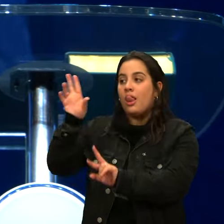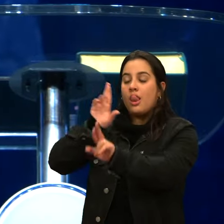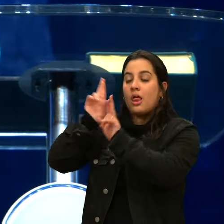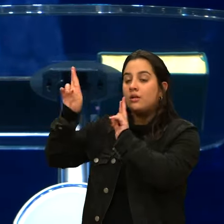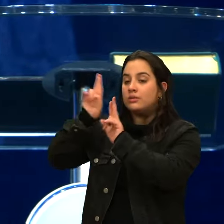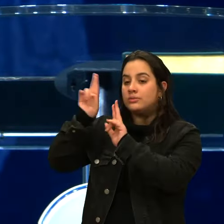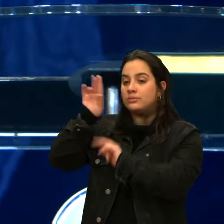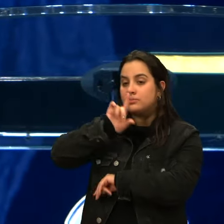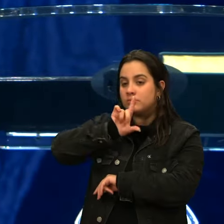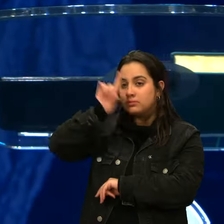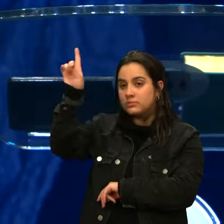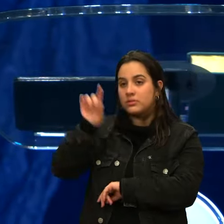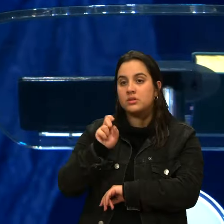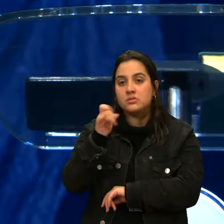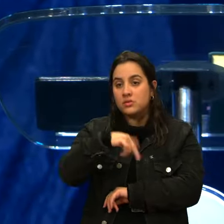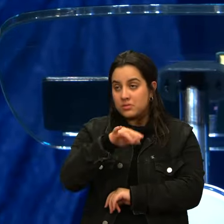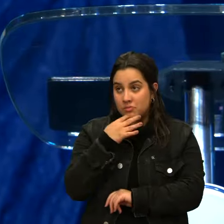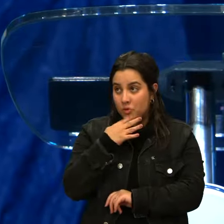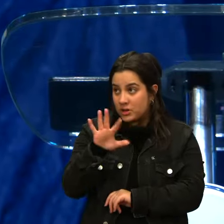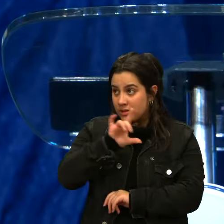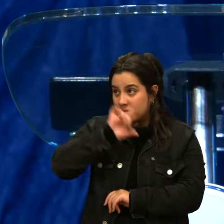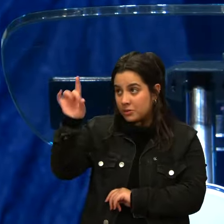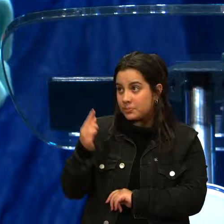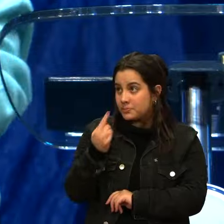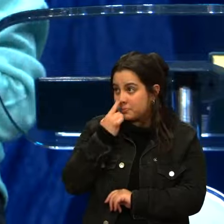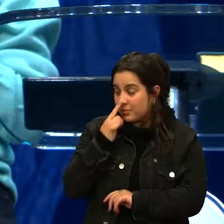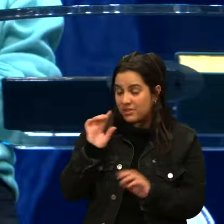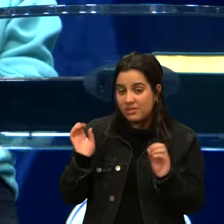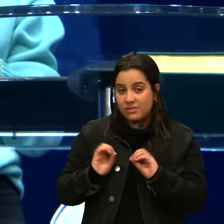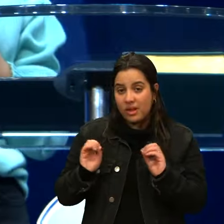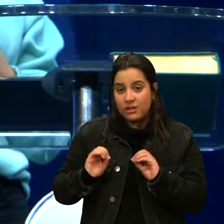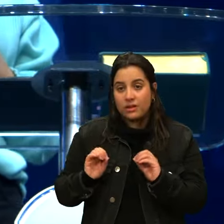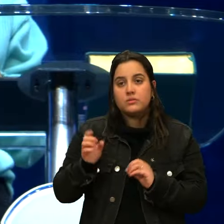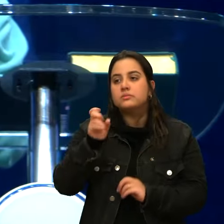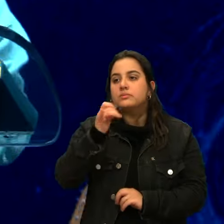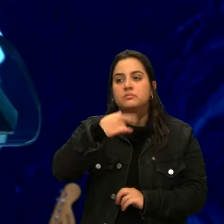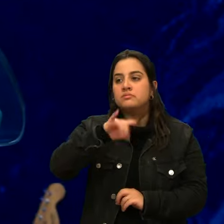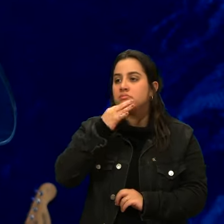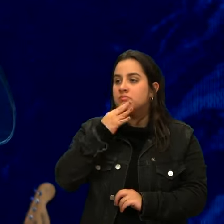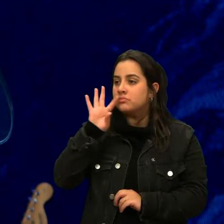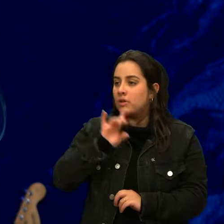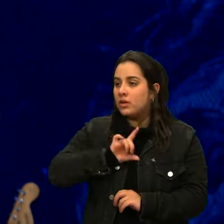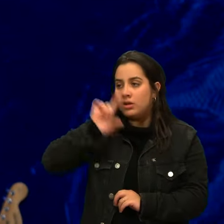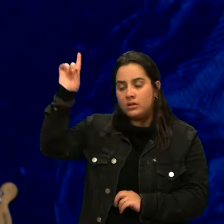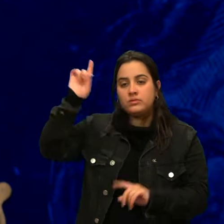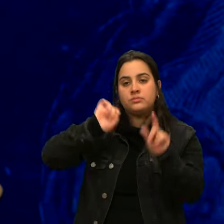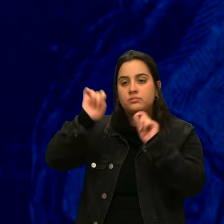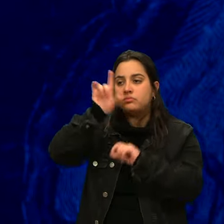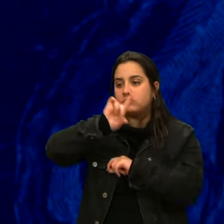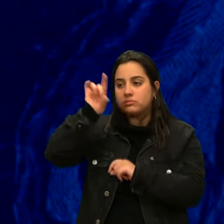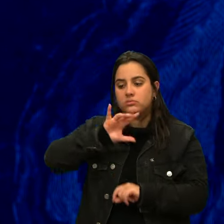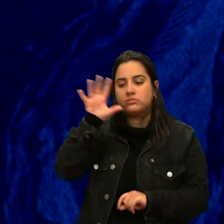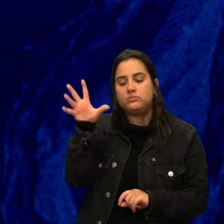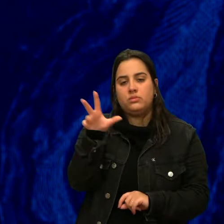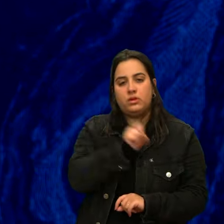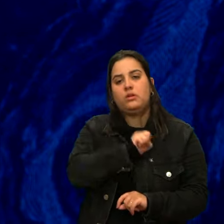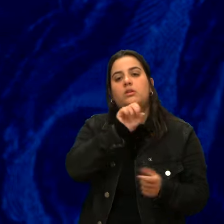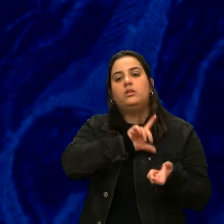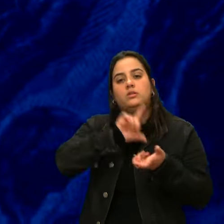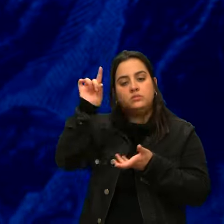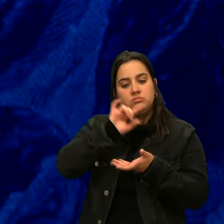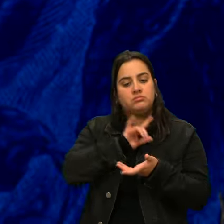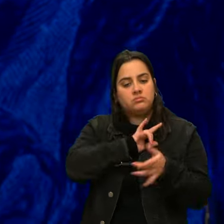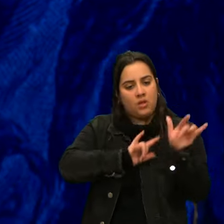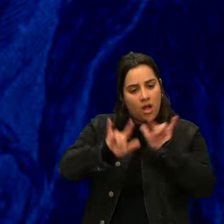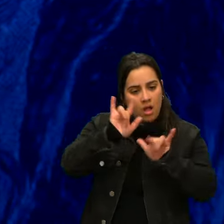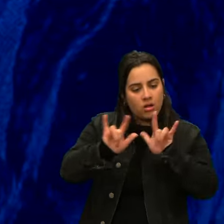Se você não conhecer a Deus profundamente, se você não conhecer a Deus como Ele sendo um Deus de amor, um Deus que te ama,